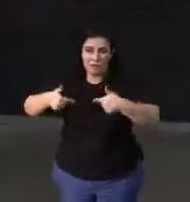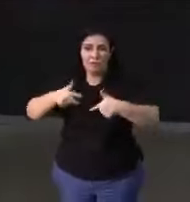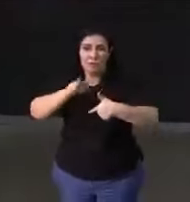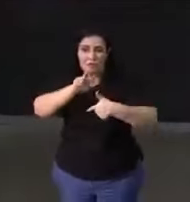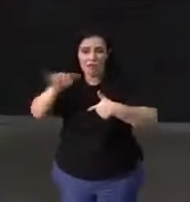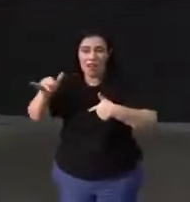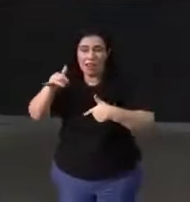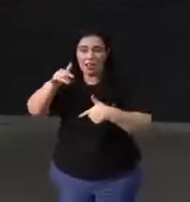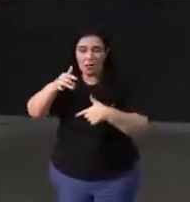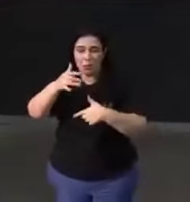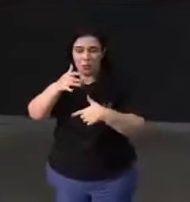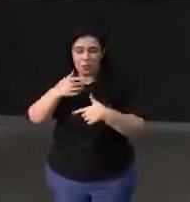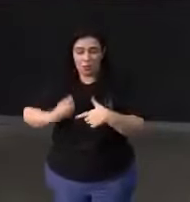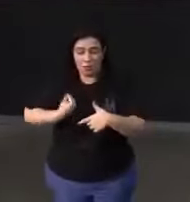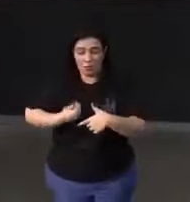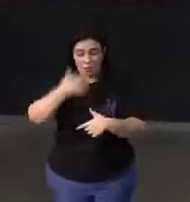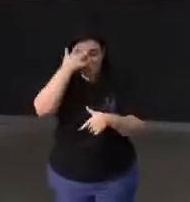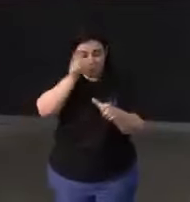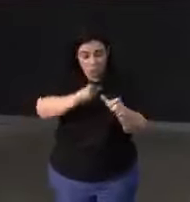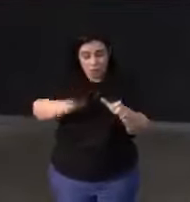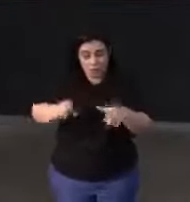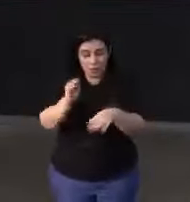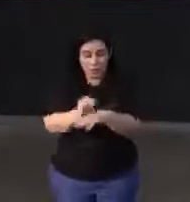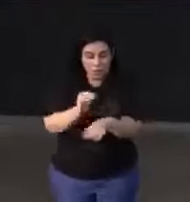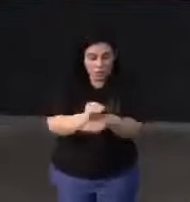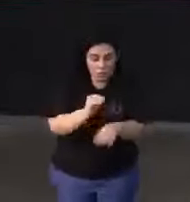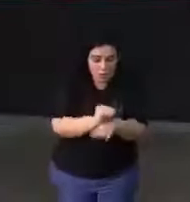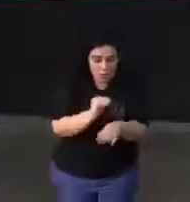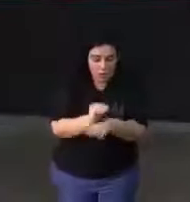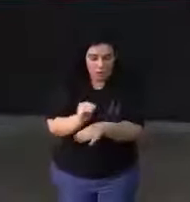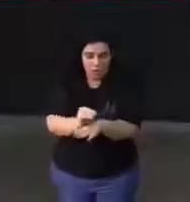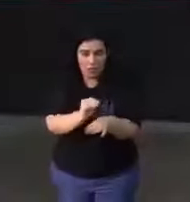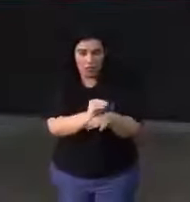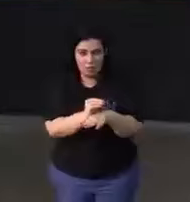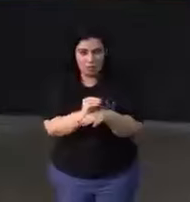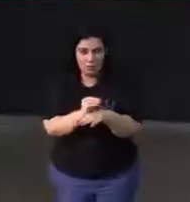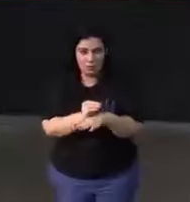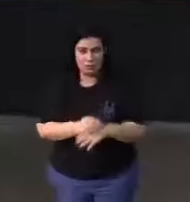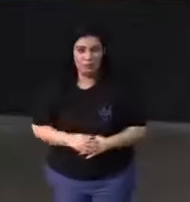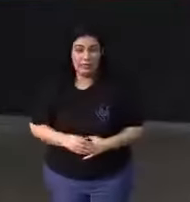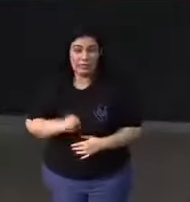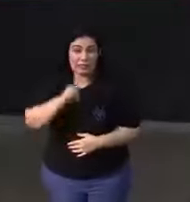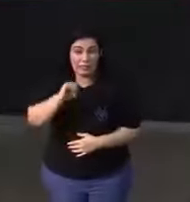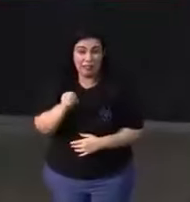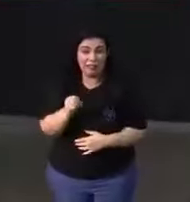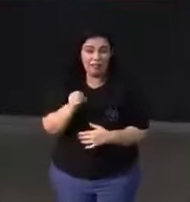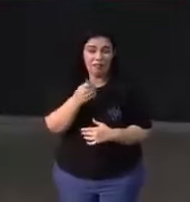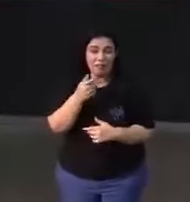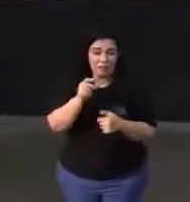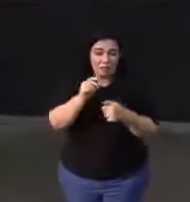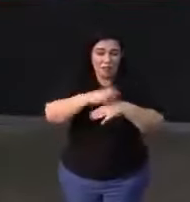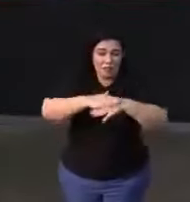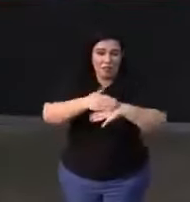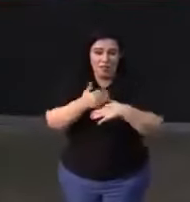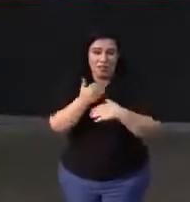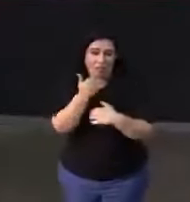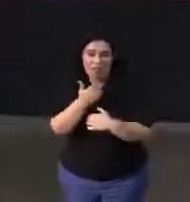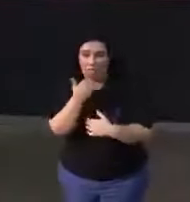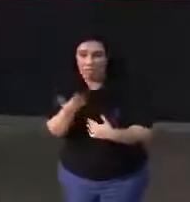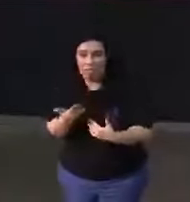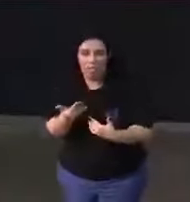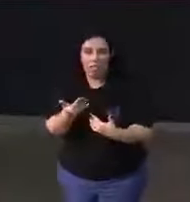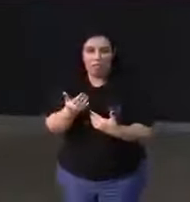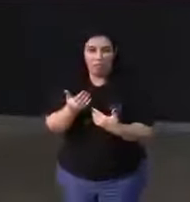daquele que é zeloso com a sua palavra. Maldito é aquele que faz as coisas do Senhor de forma desmanzelada.